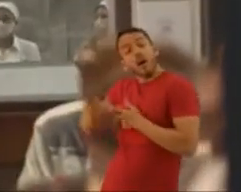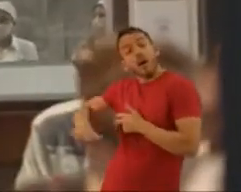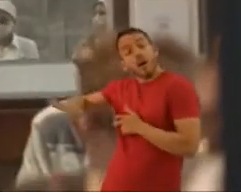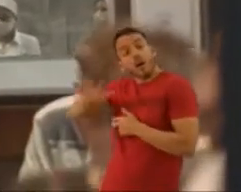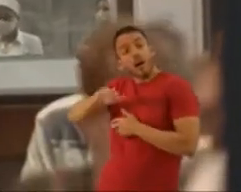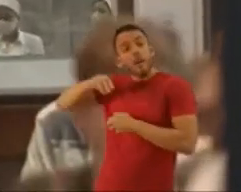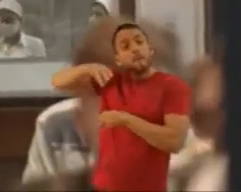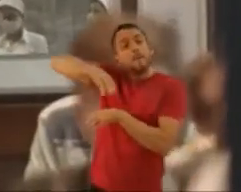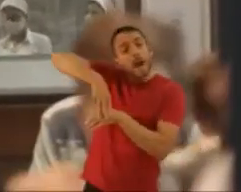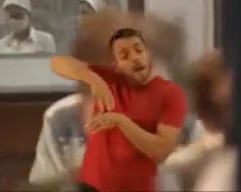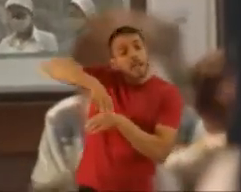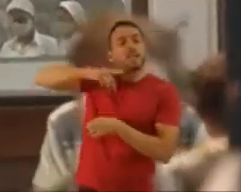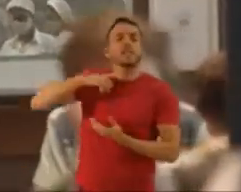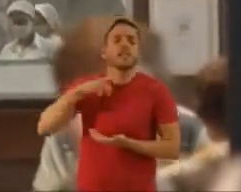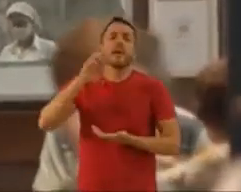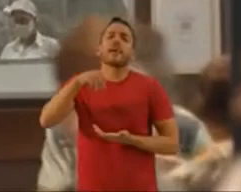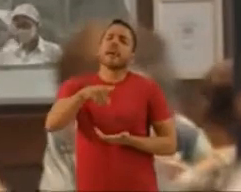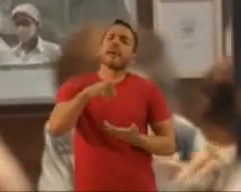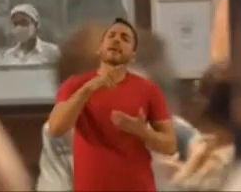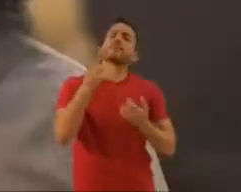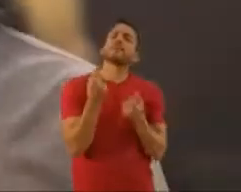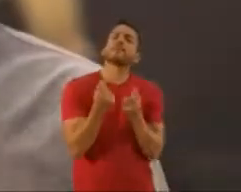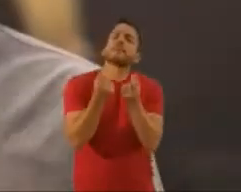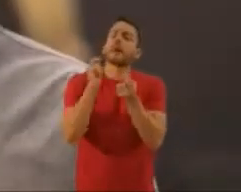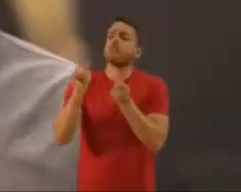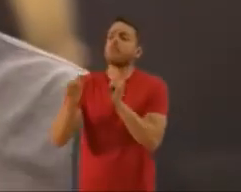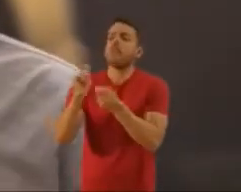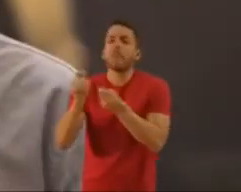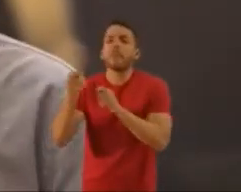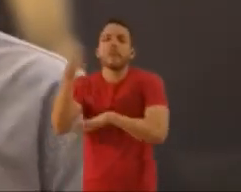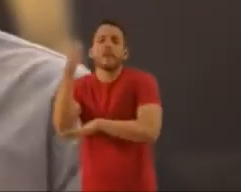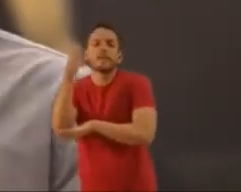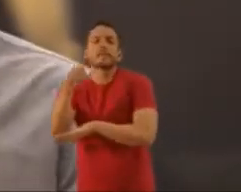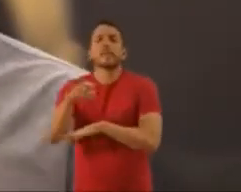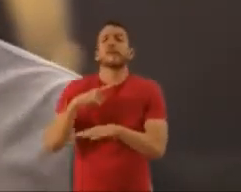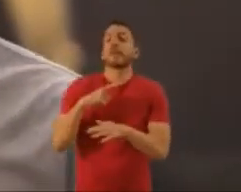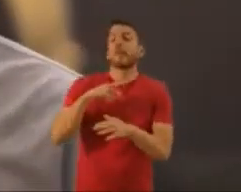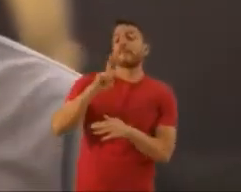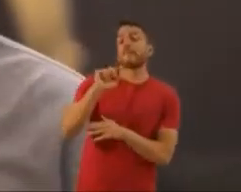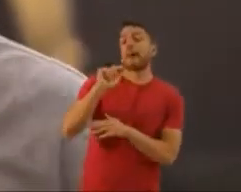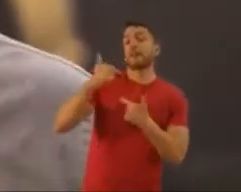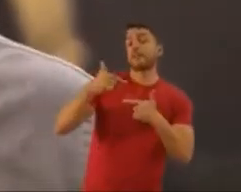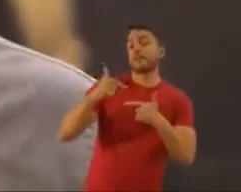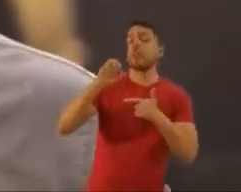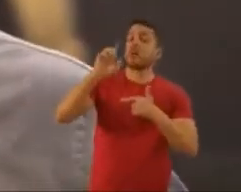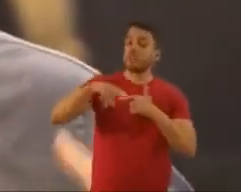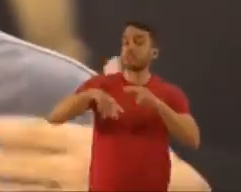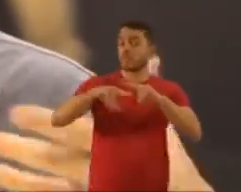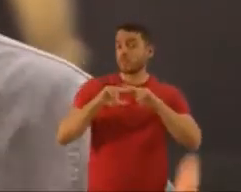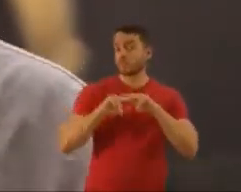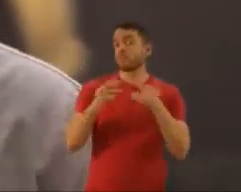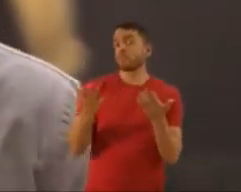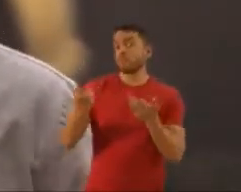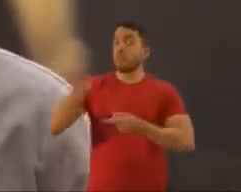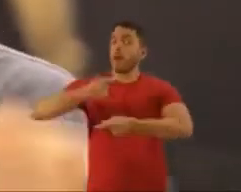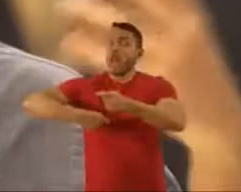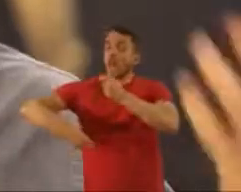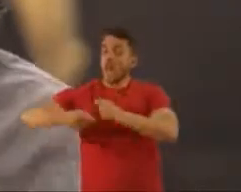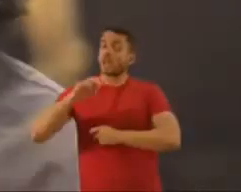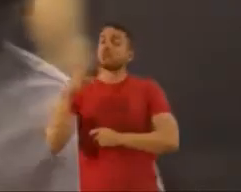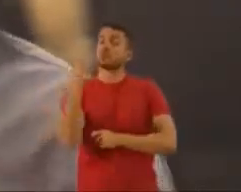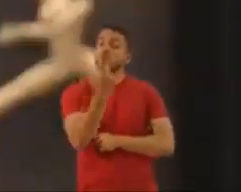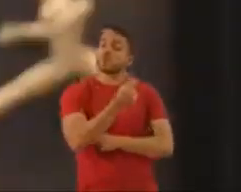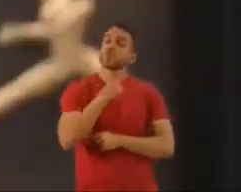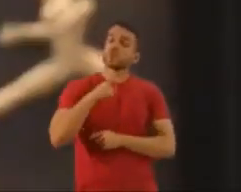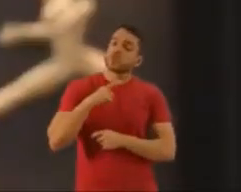estão gastando dinheiro com hotelaria, gastando dinheiro nos hotéis, gerando emprego indireto, que é todas as empresas que prestam serviços